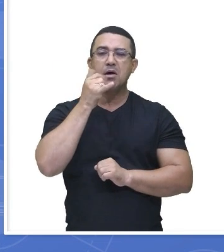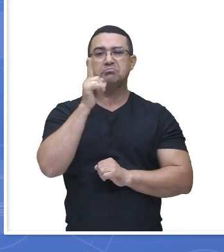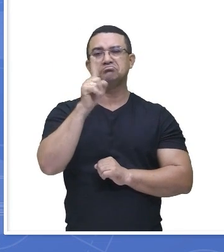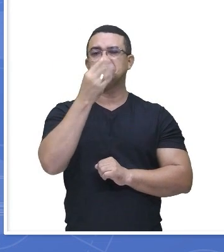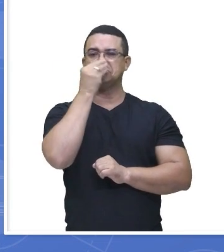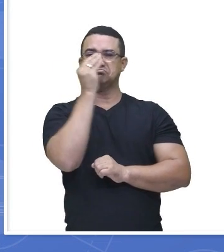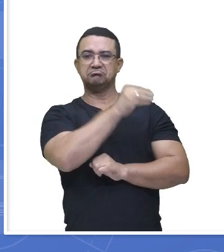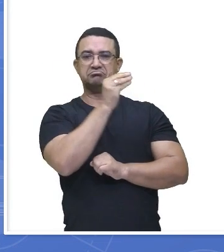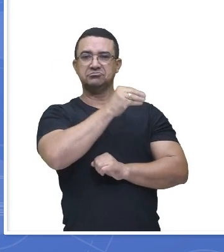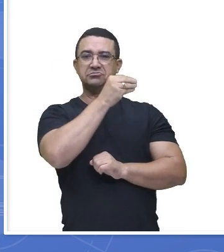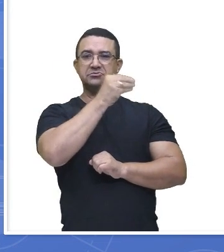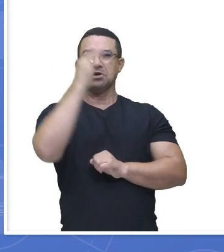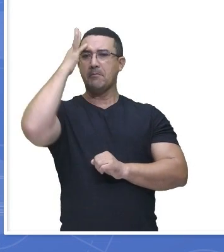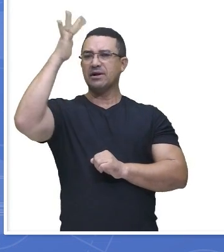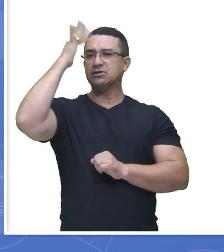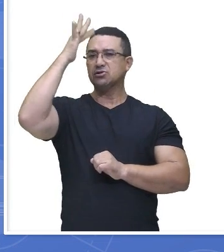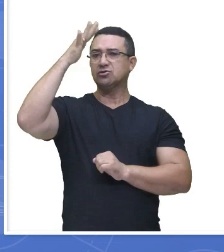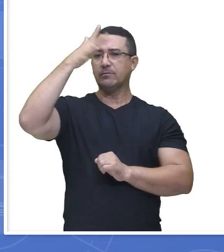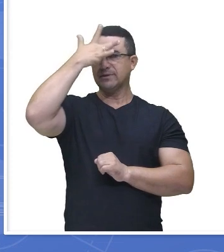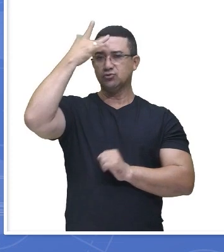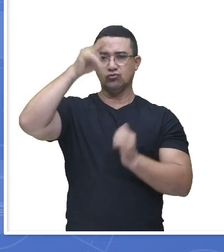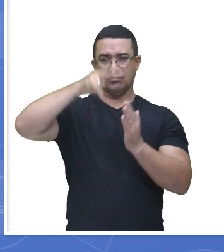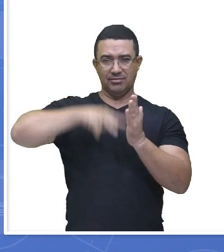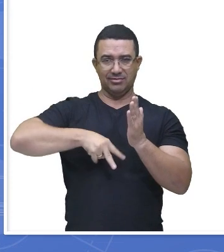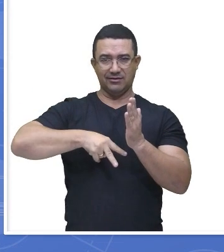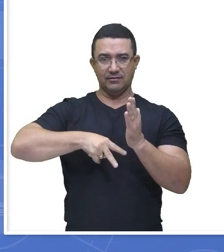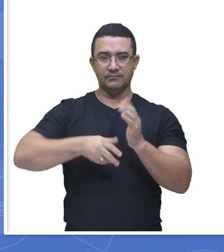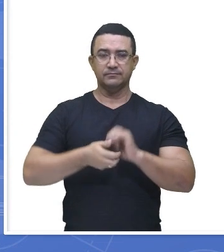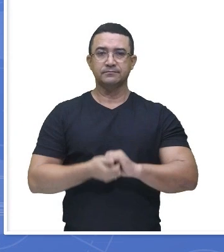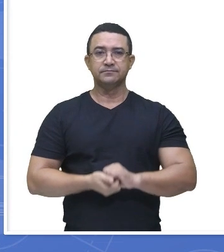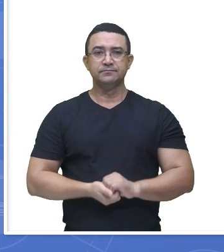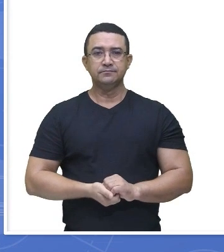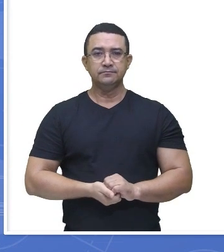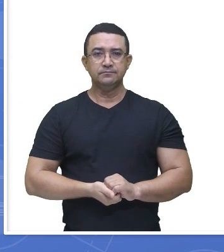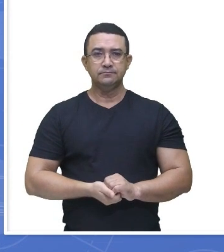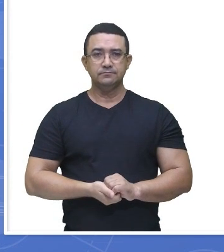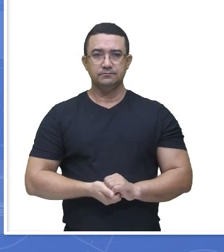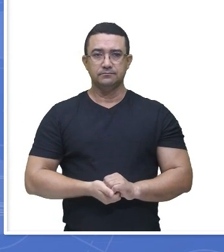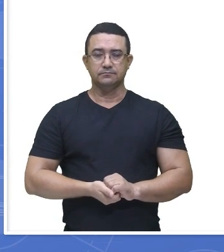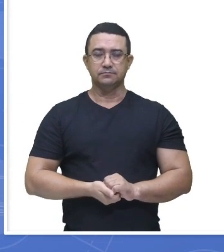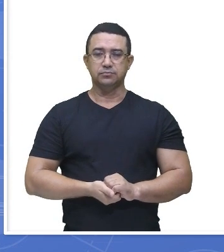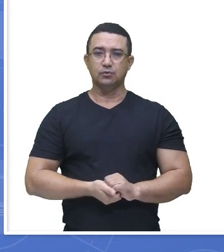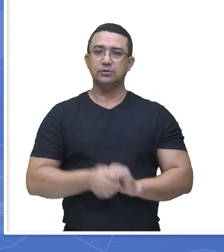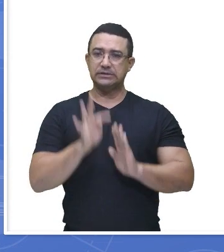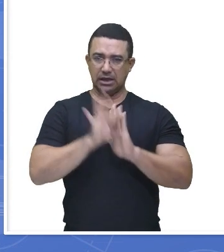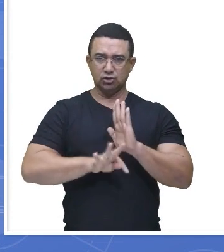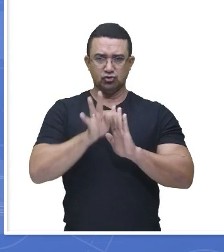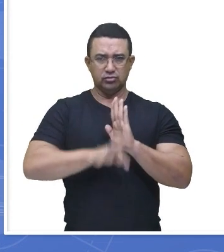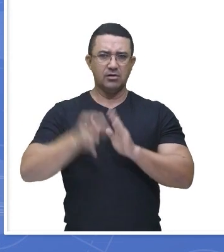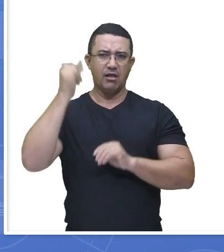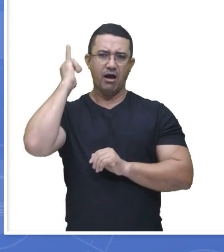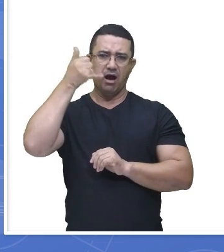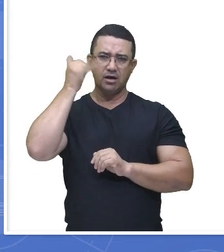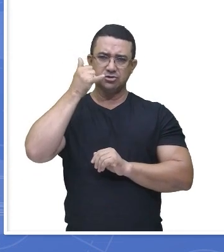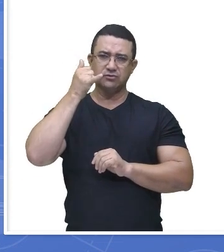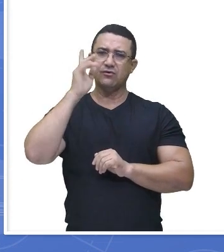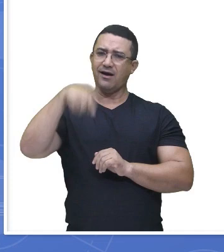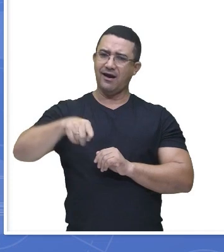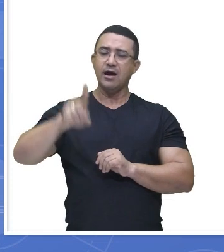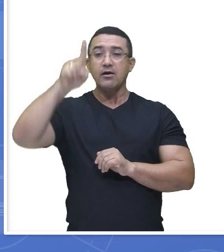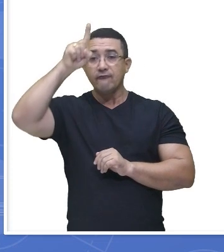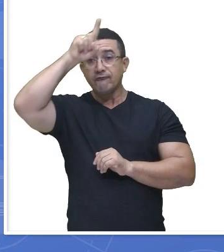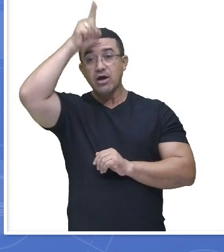do leitor. Opa! O texto narrativo ele tem como uma das características ser ficcional. E sendo ficcional,